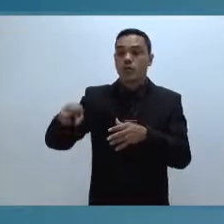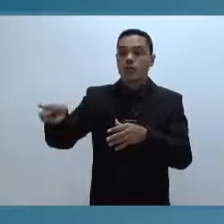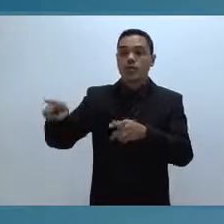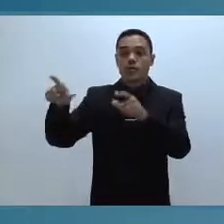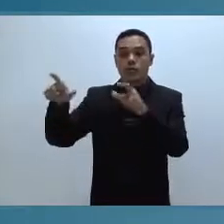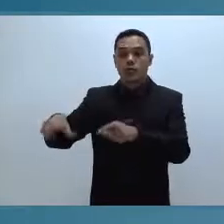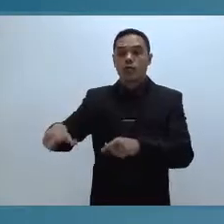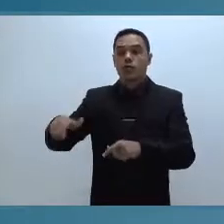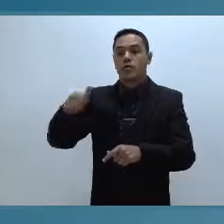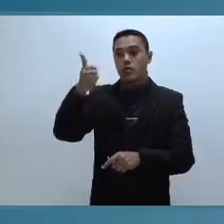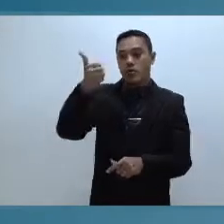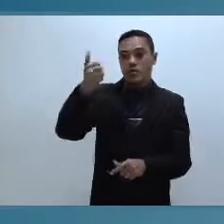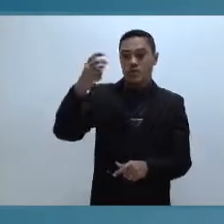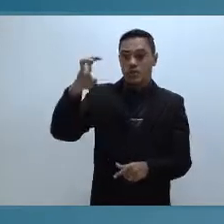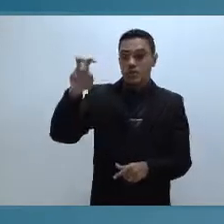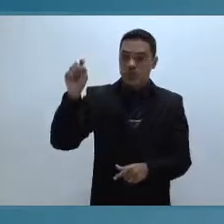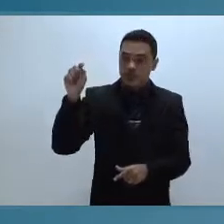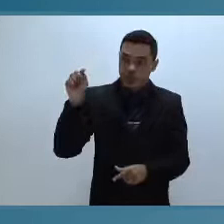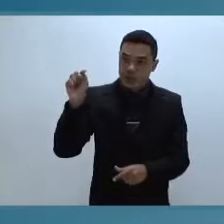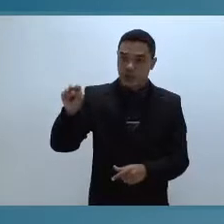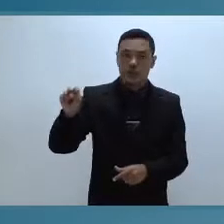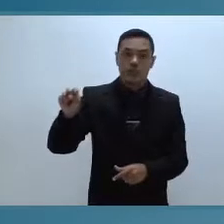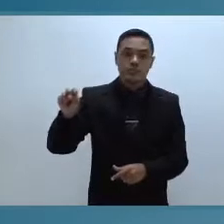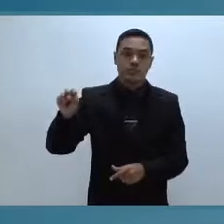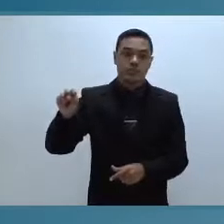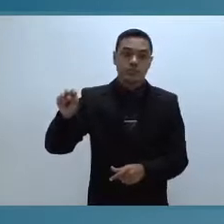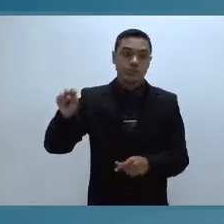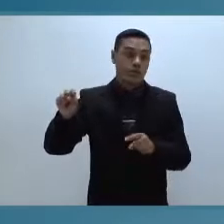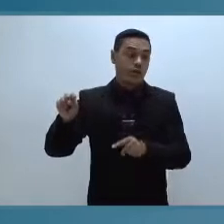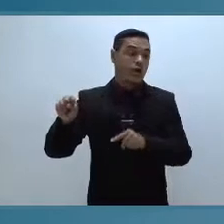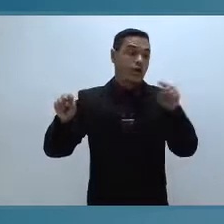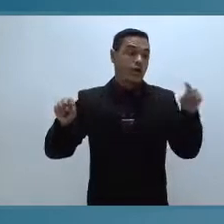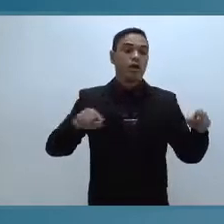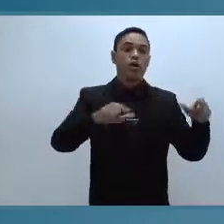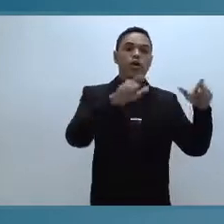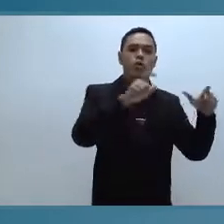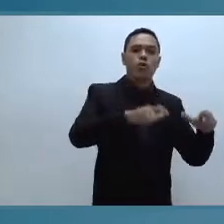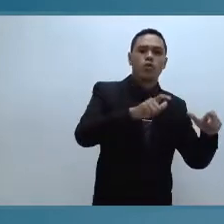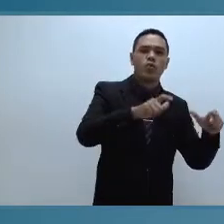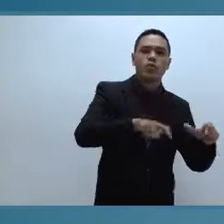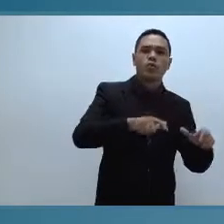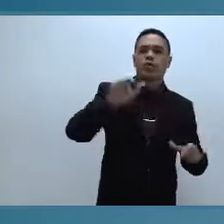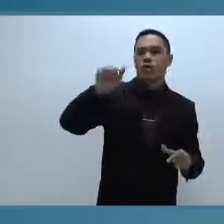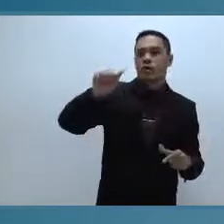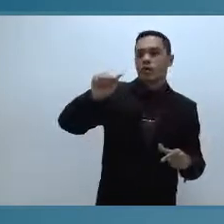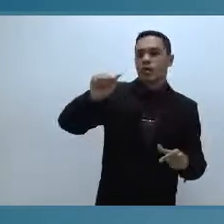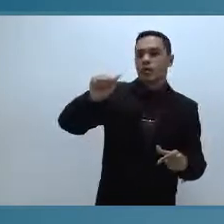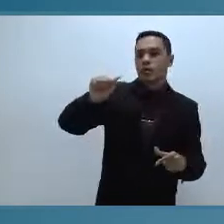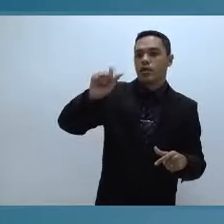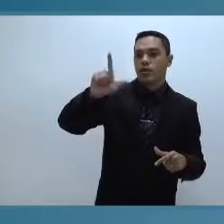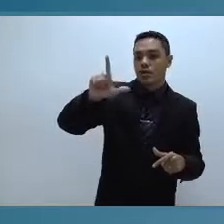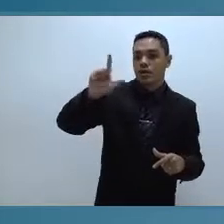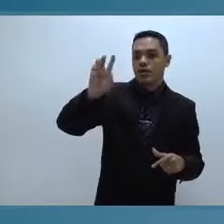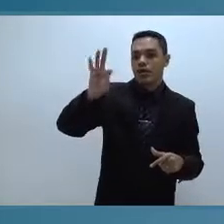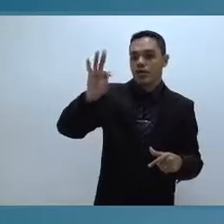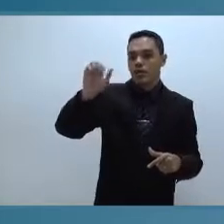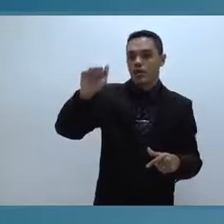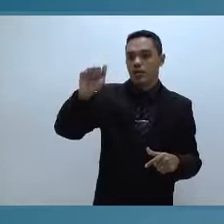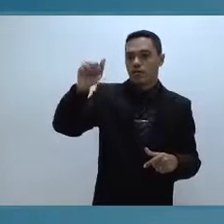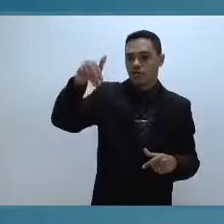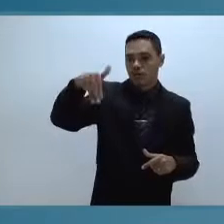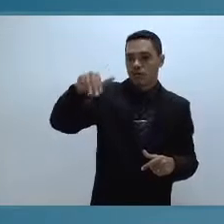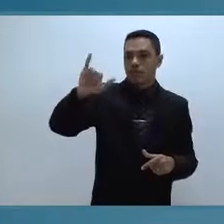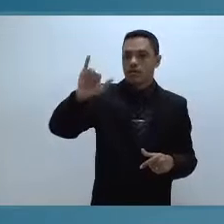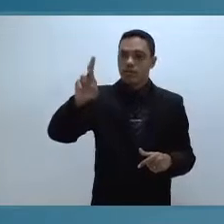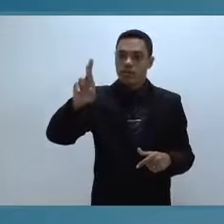15.421 habitantes. Lá em Altamira, onde essa juíza reside, eu conheço essa juíza, uma juíza